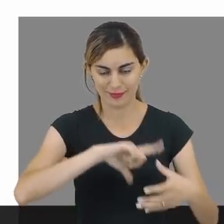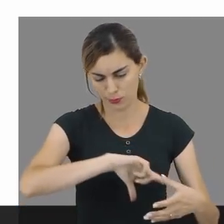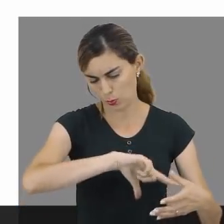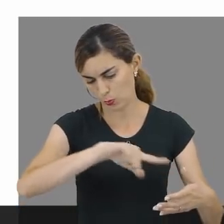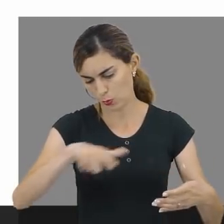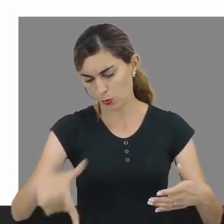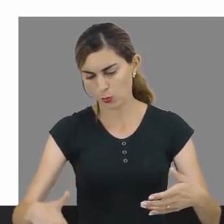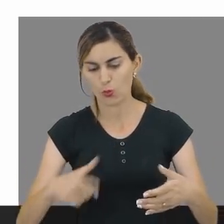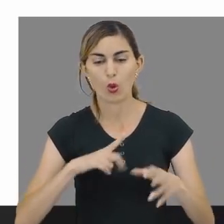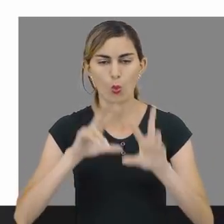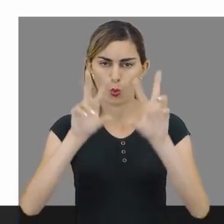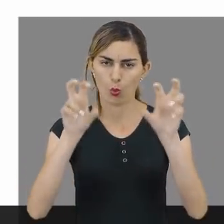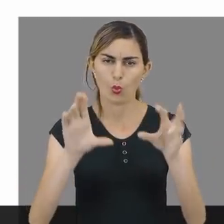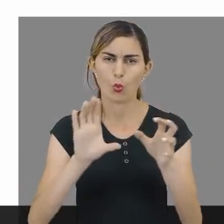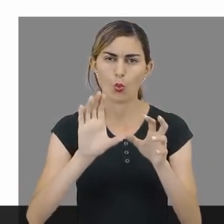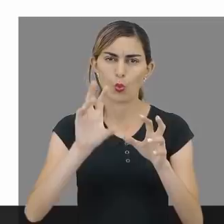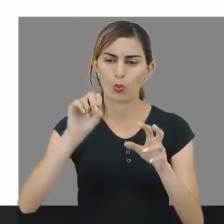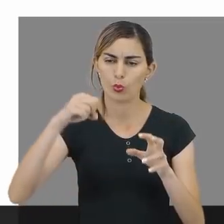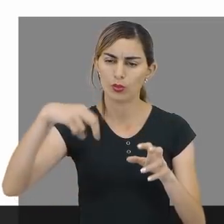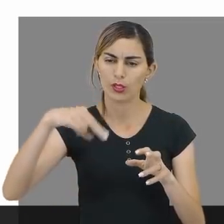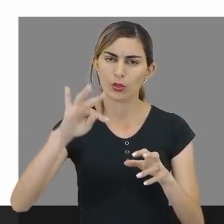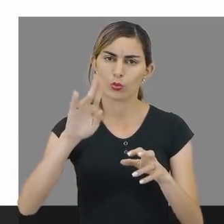de uma variável pode ser